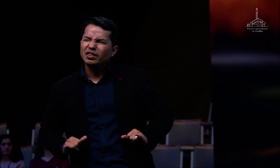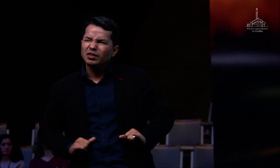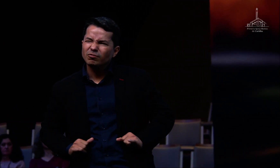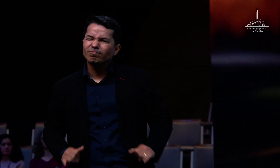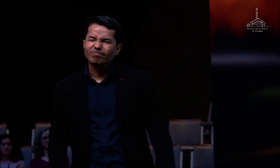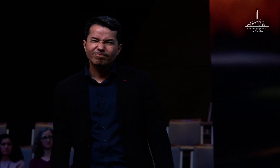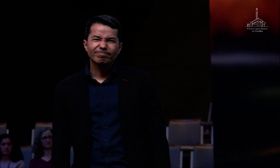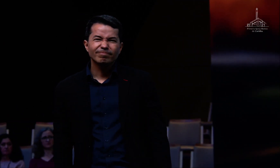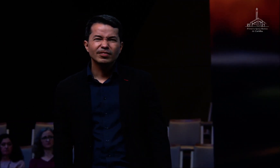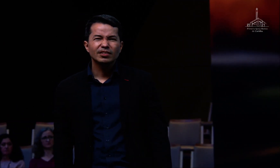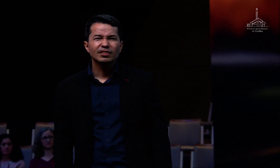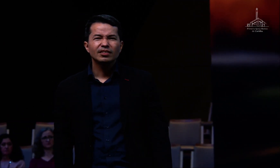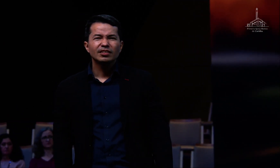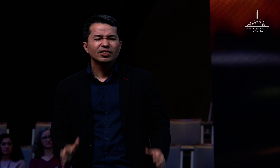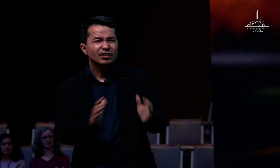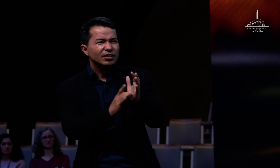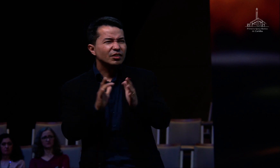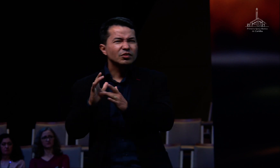Jesus, ele sofreu.